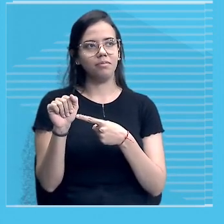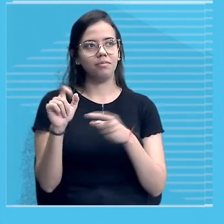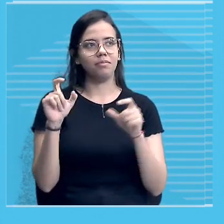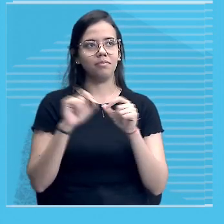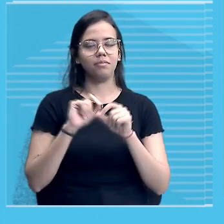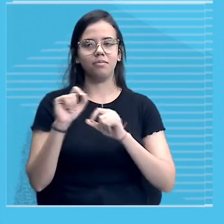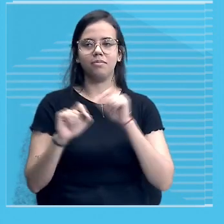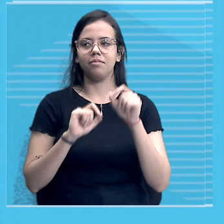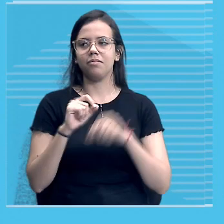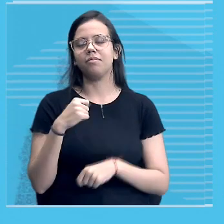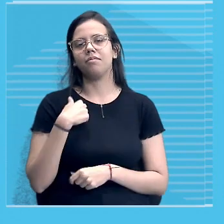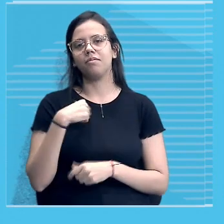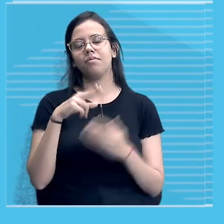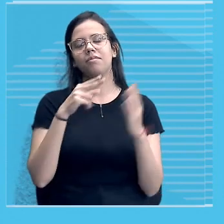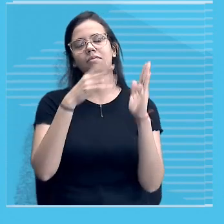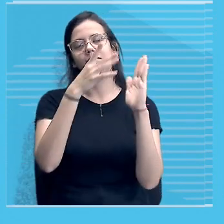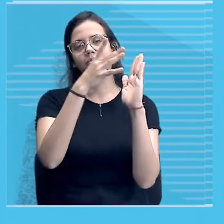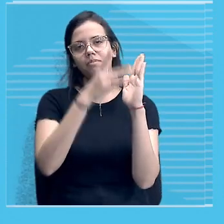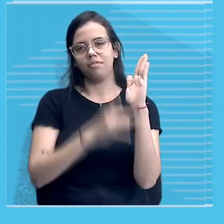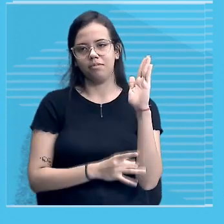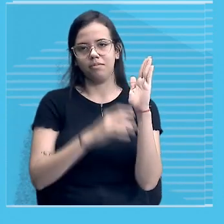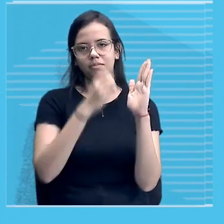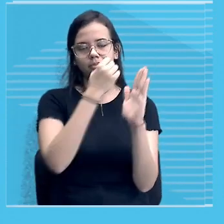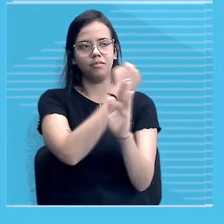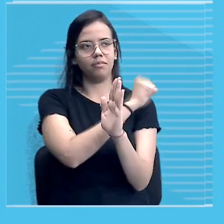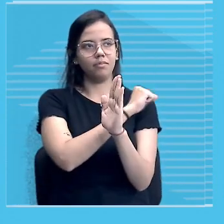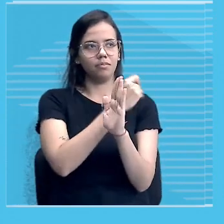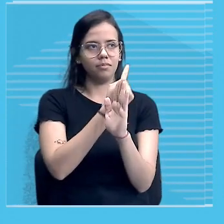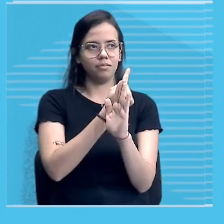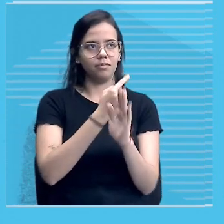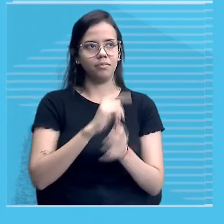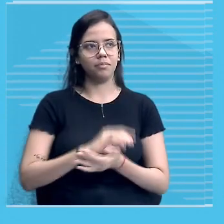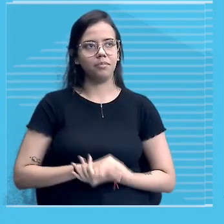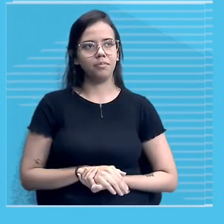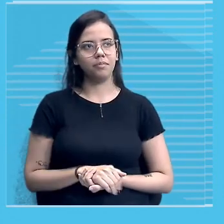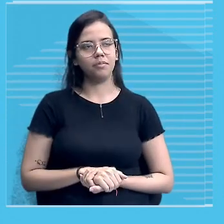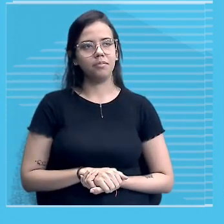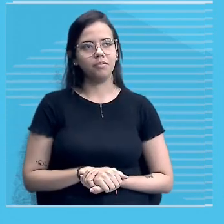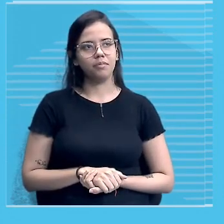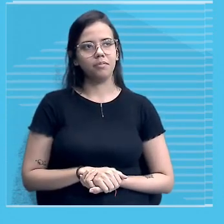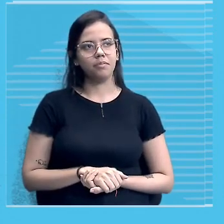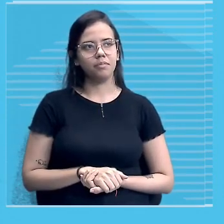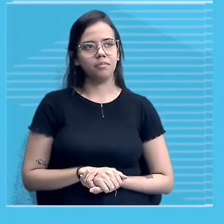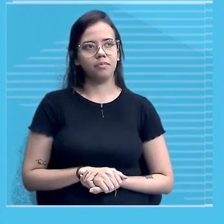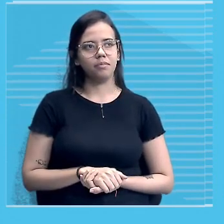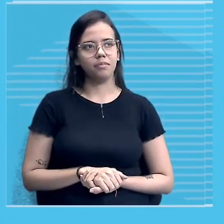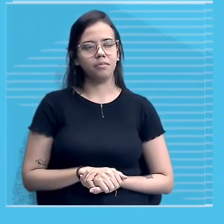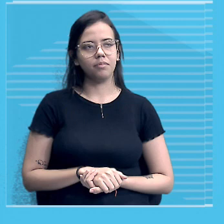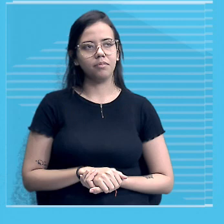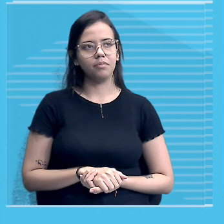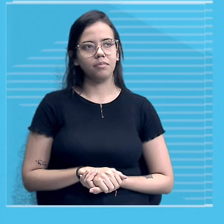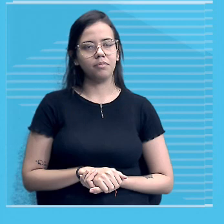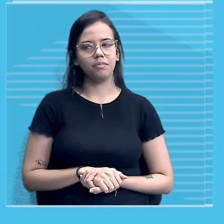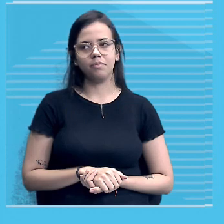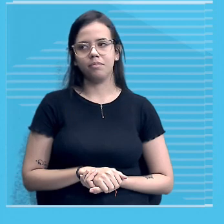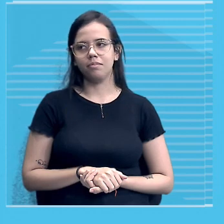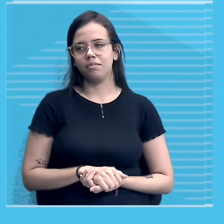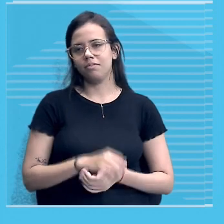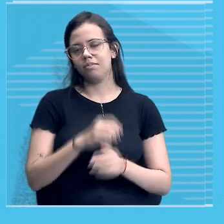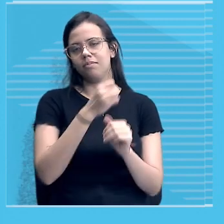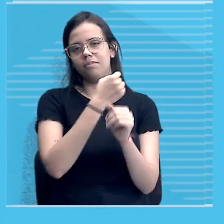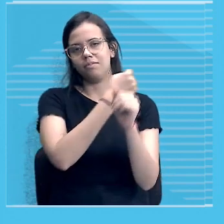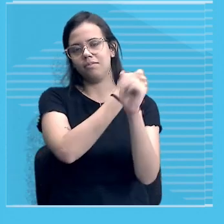você vai fazer eu vou fatorar 81 vamos aqui vão aproveitar nem que esse espaço vamos fatorar 81